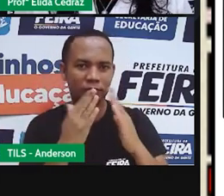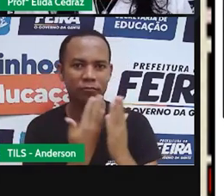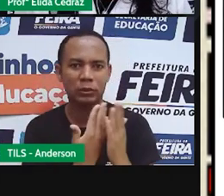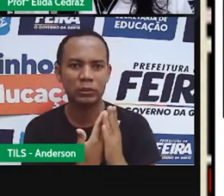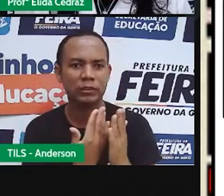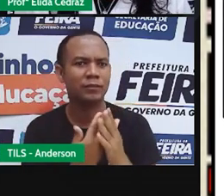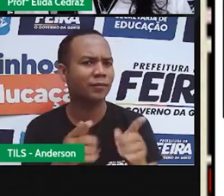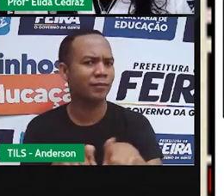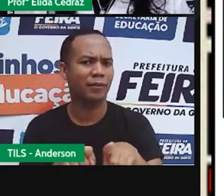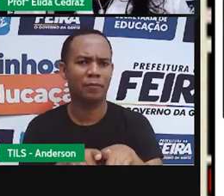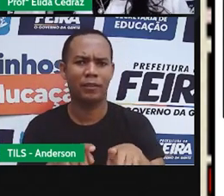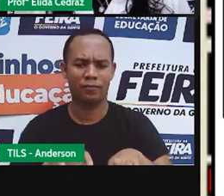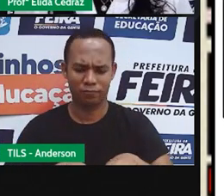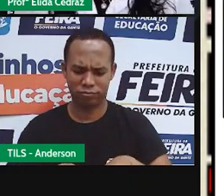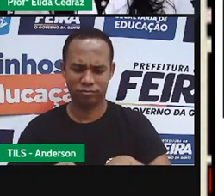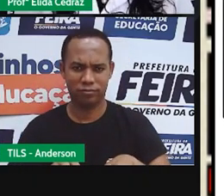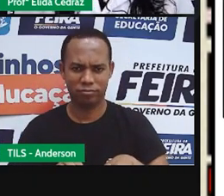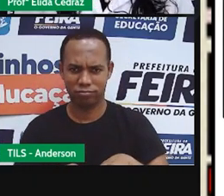Costureiras.